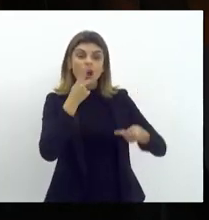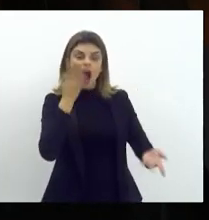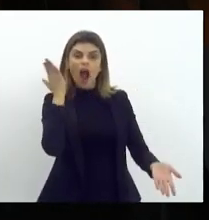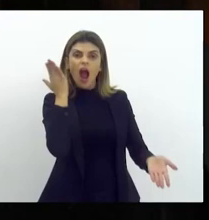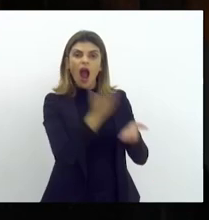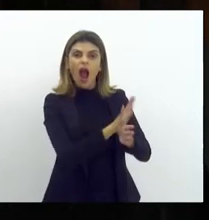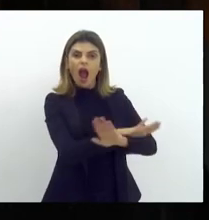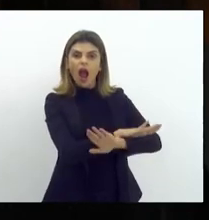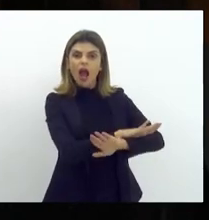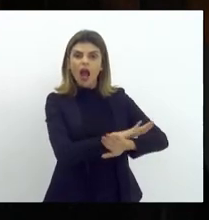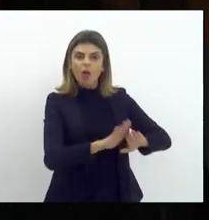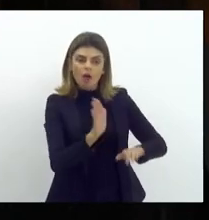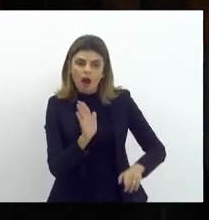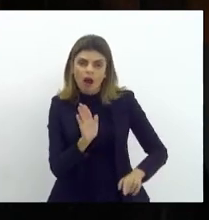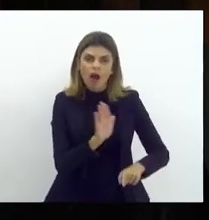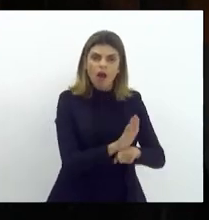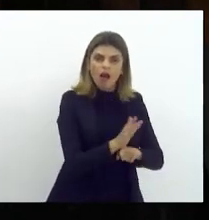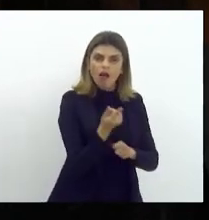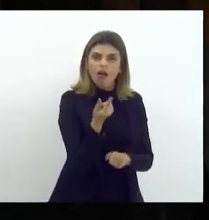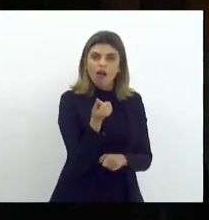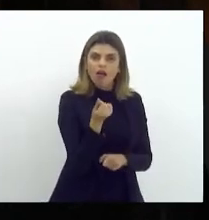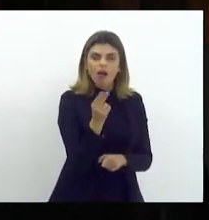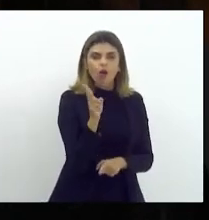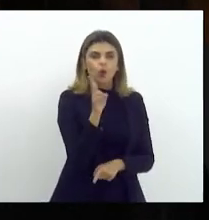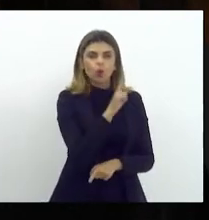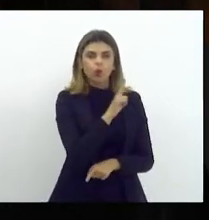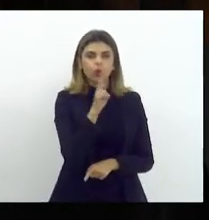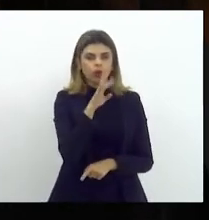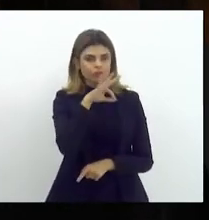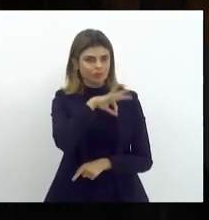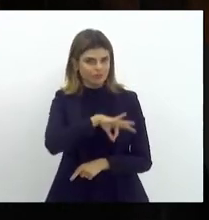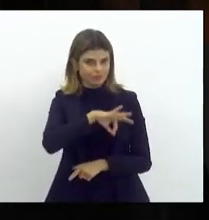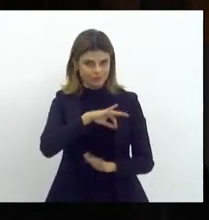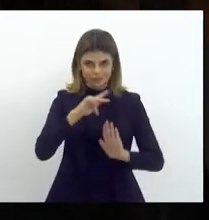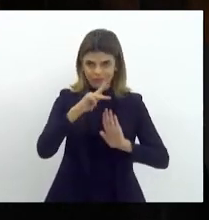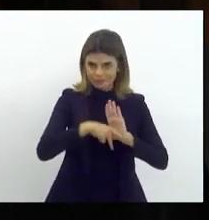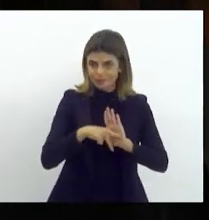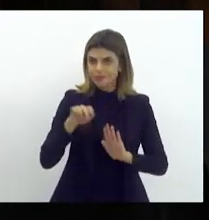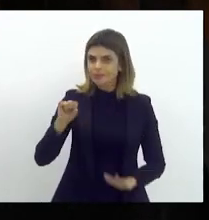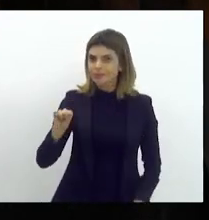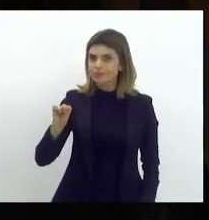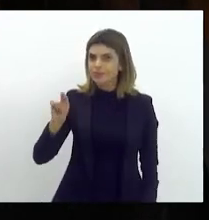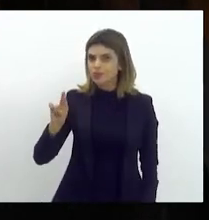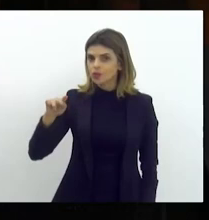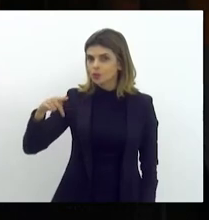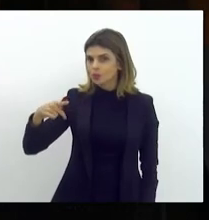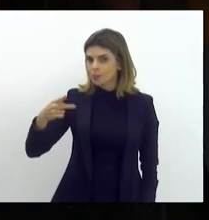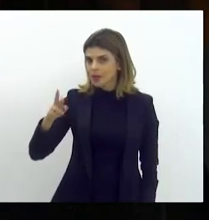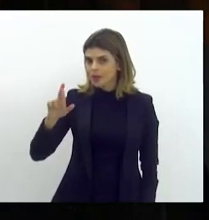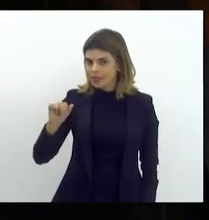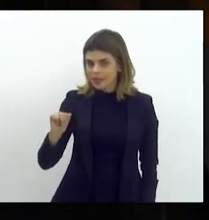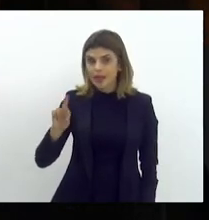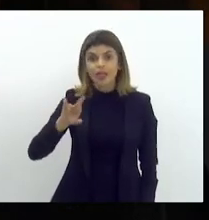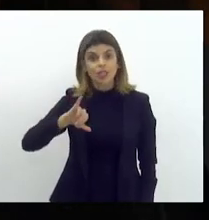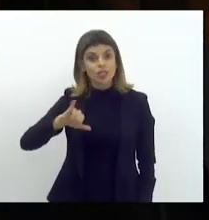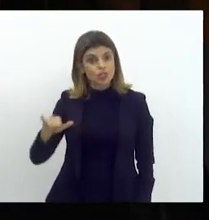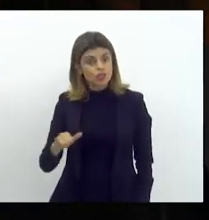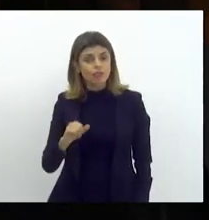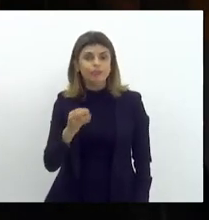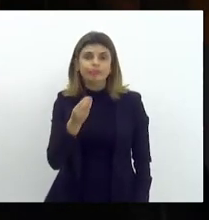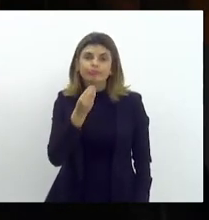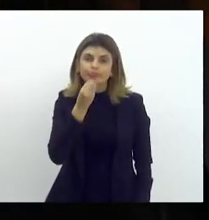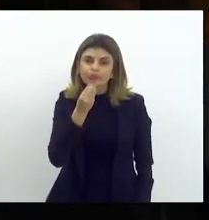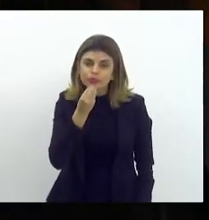com um auxílio emergencial do supera rio quando na verdade ele estaria fazendo